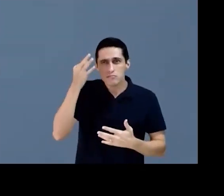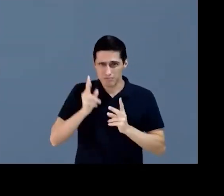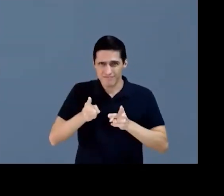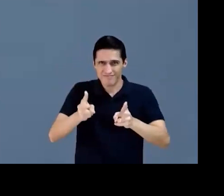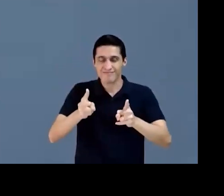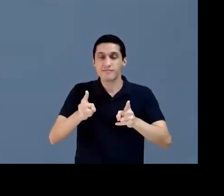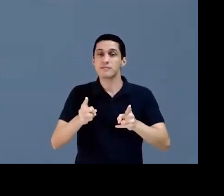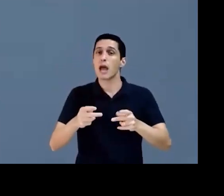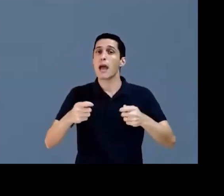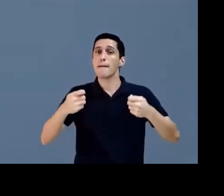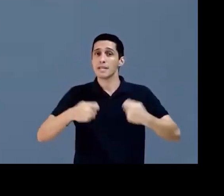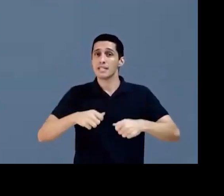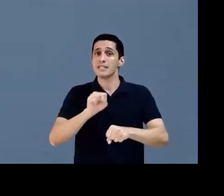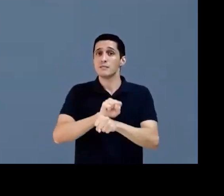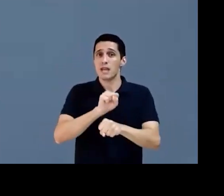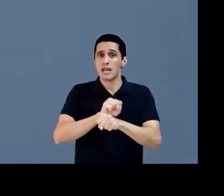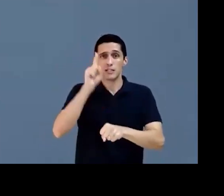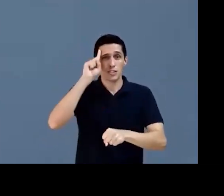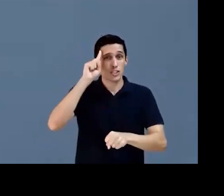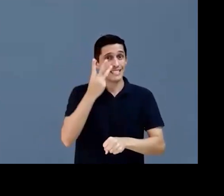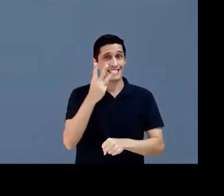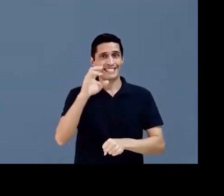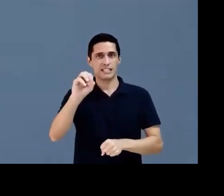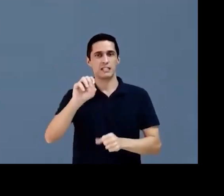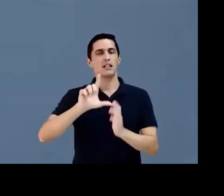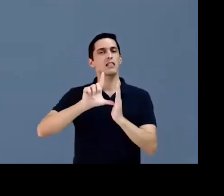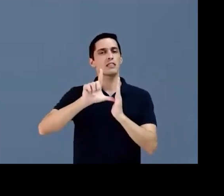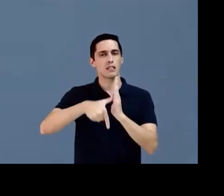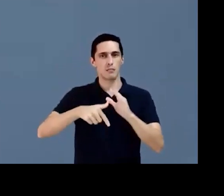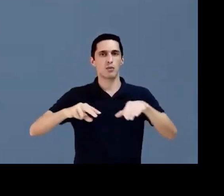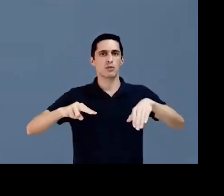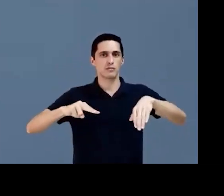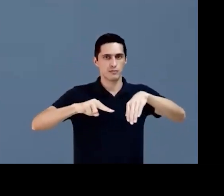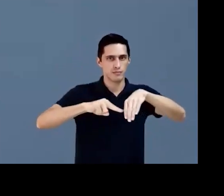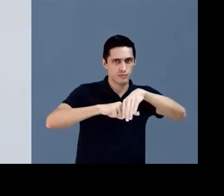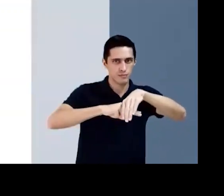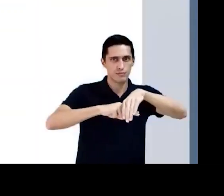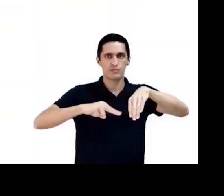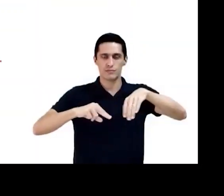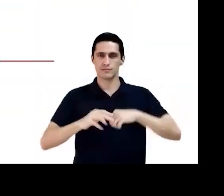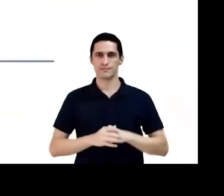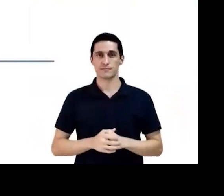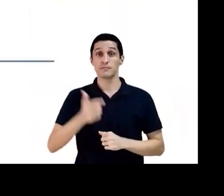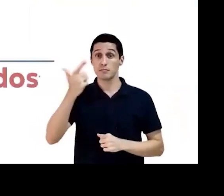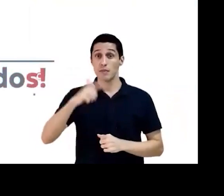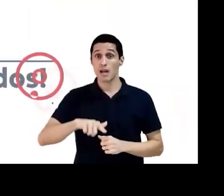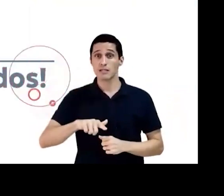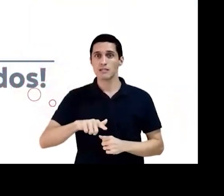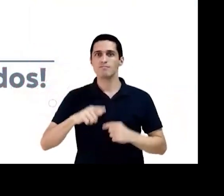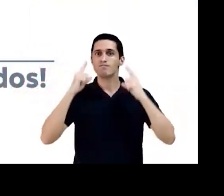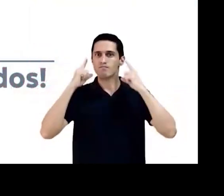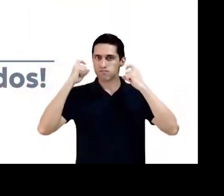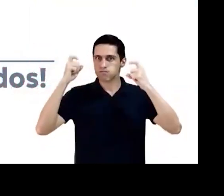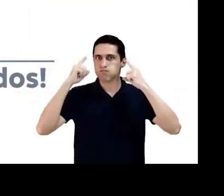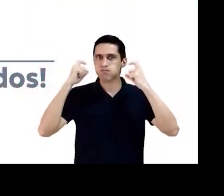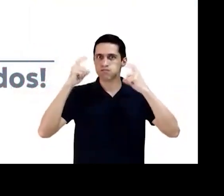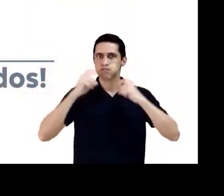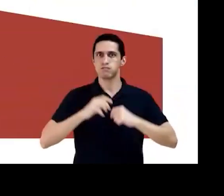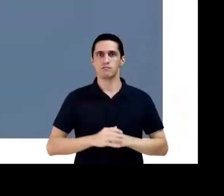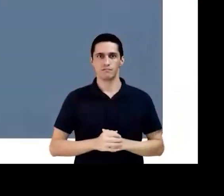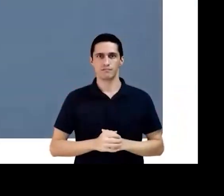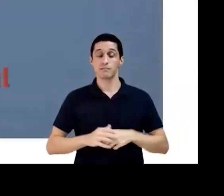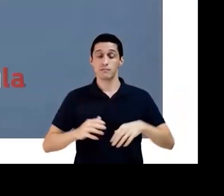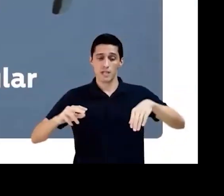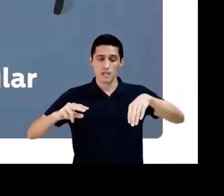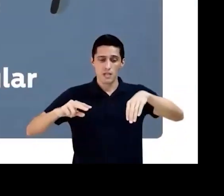definitivas, há restrição de 30 dias para a realização de ressonância magnética. Outro ponto de atenção são os ruídos. Como